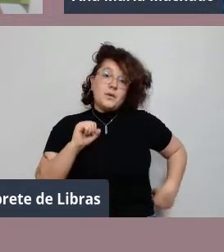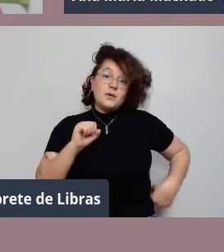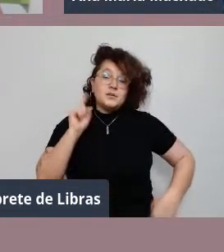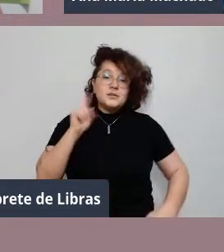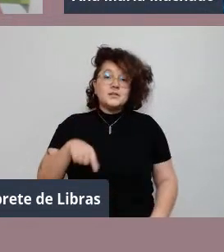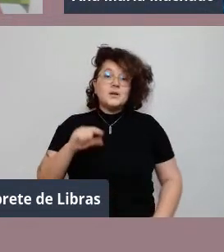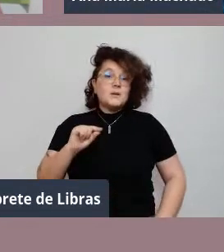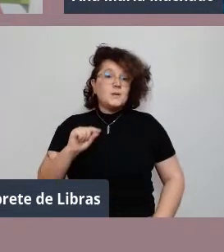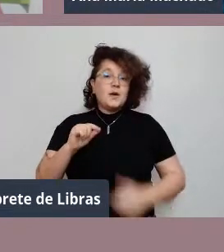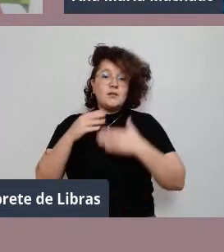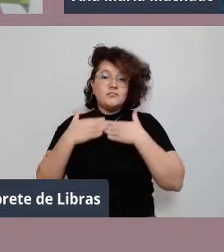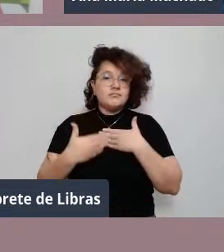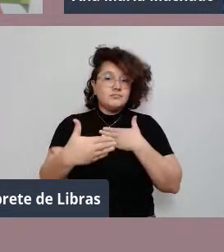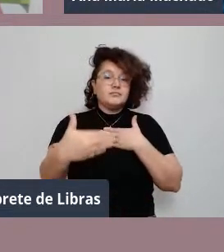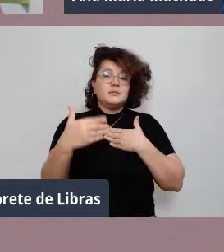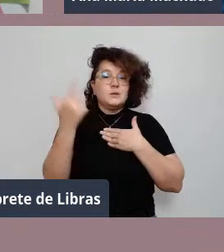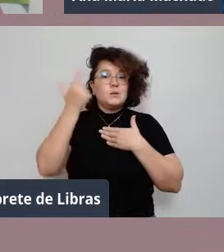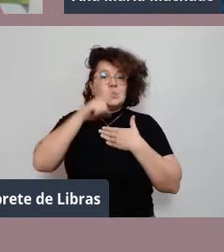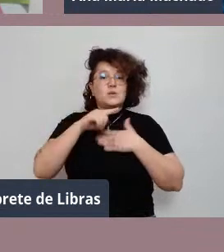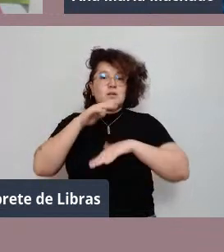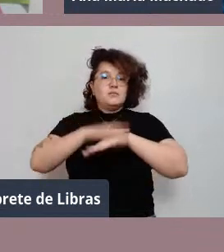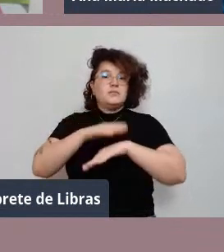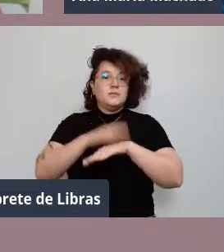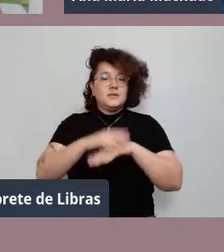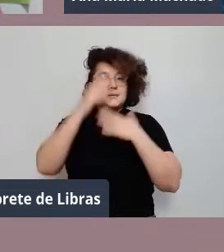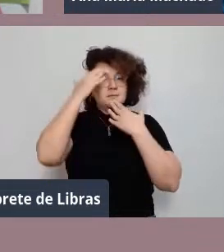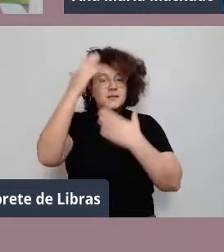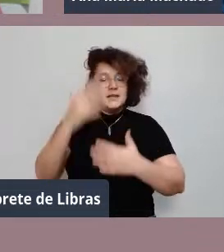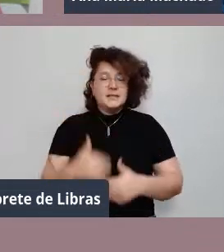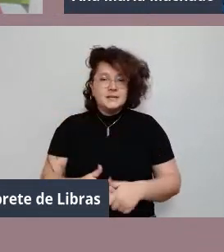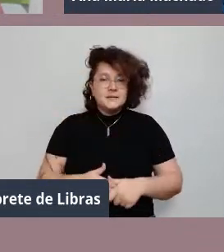para retomar. Obrigada.